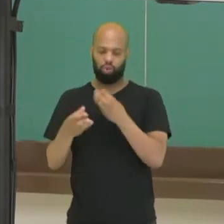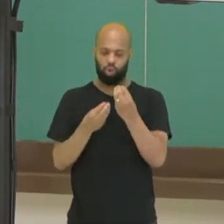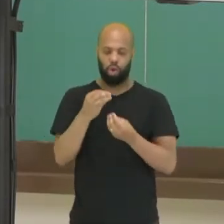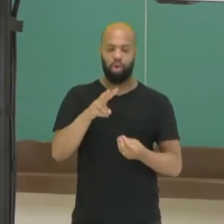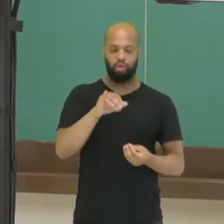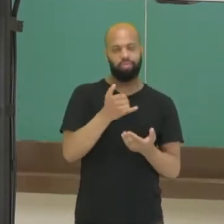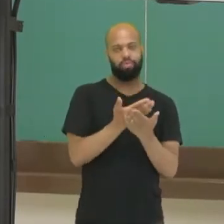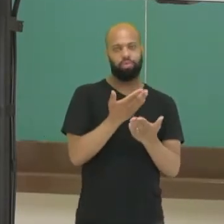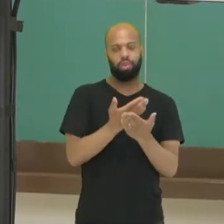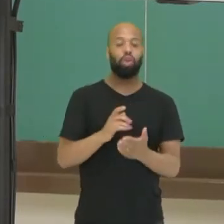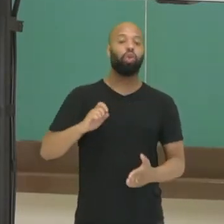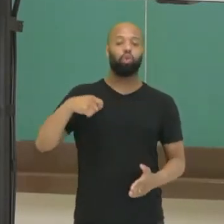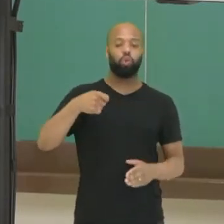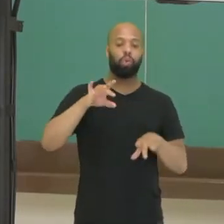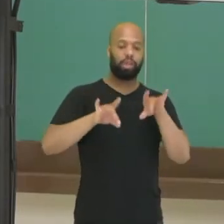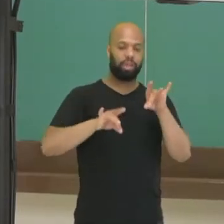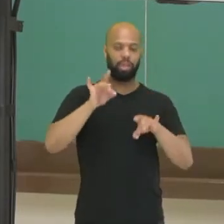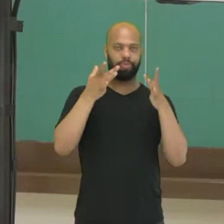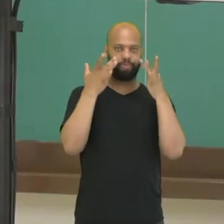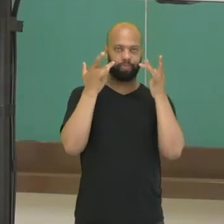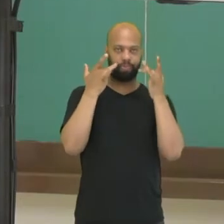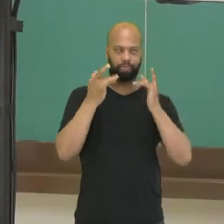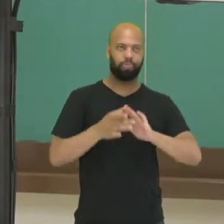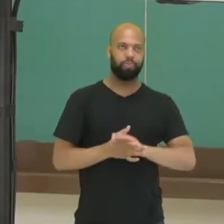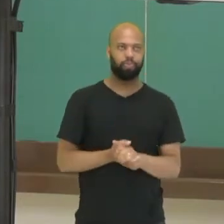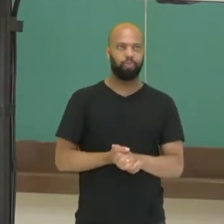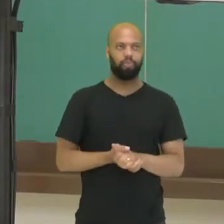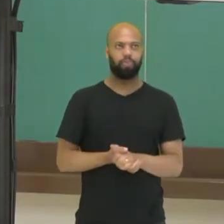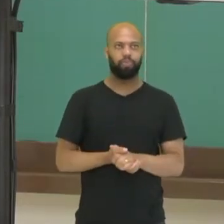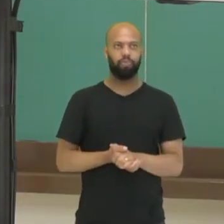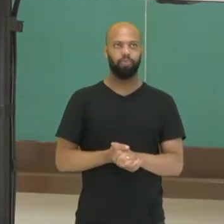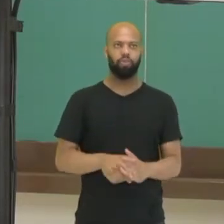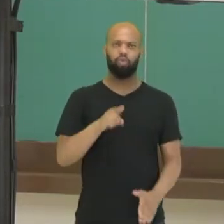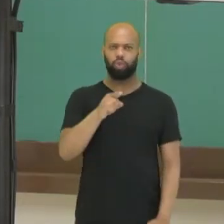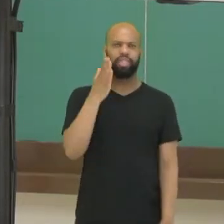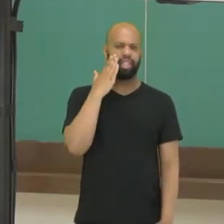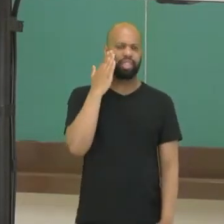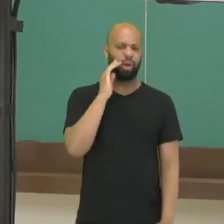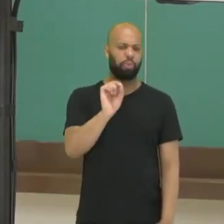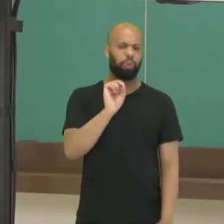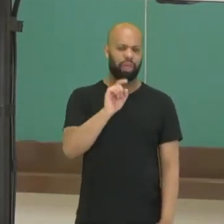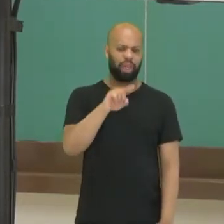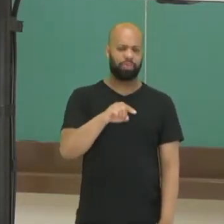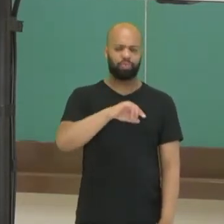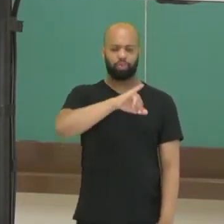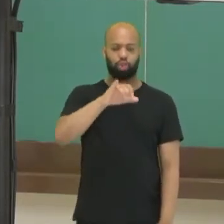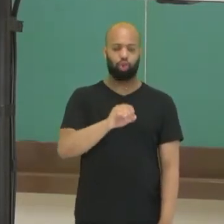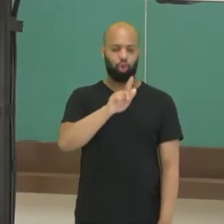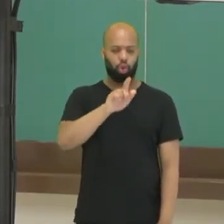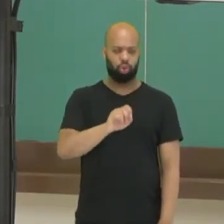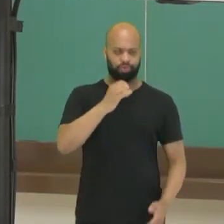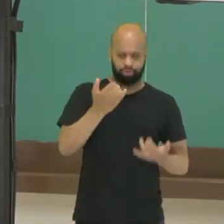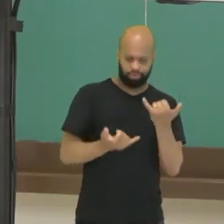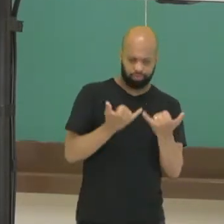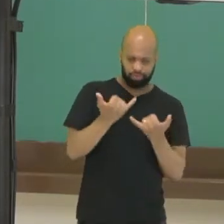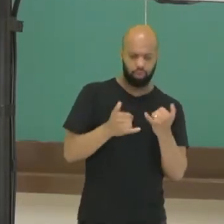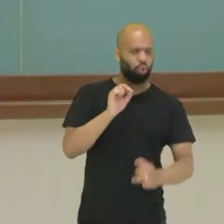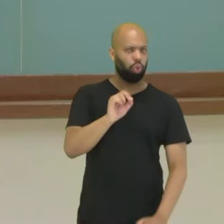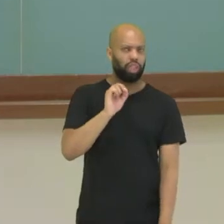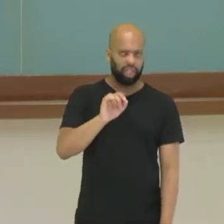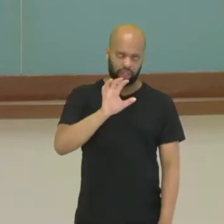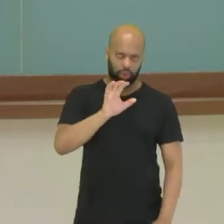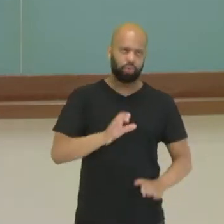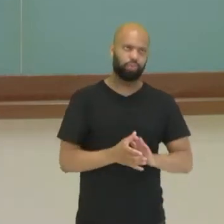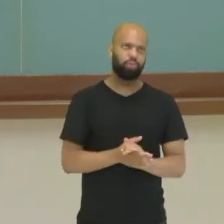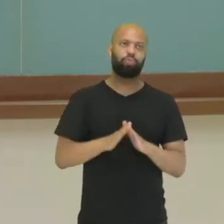pouquinho sobre os jogos teatrais. Então você sabe o que é um jogo? Já parou para pensar o que é um jogo, né?